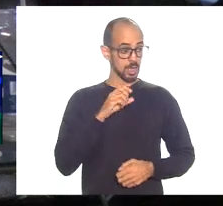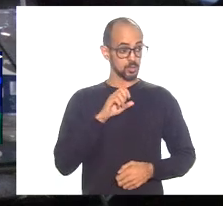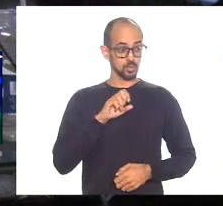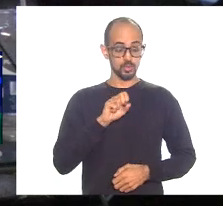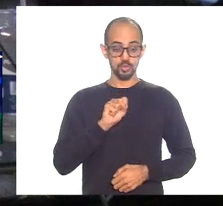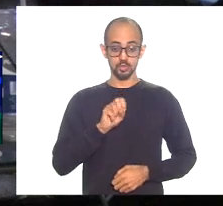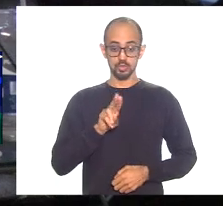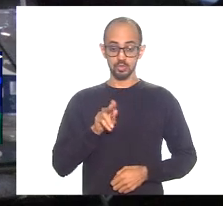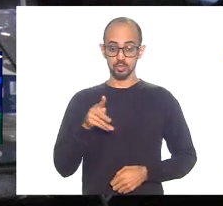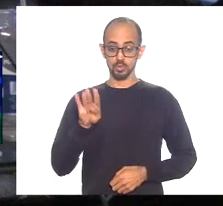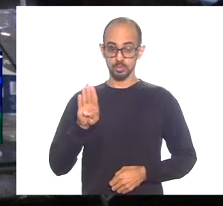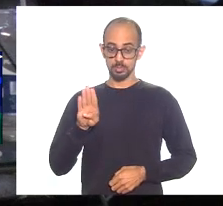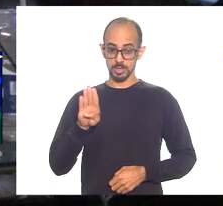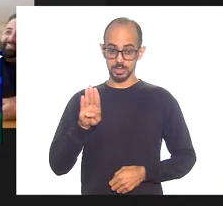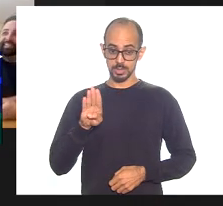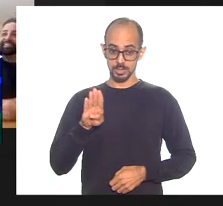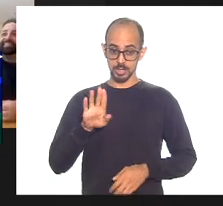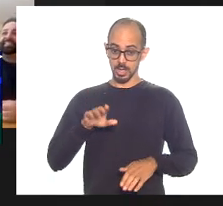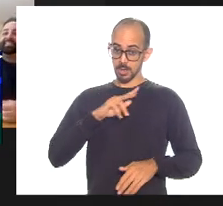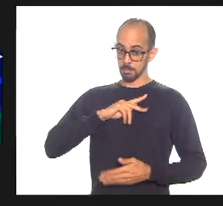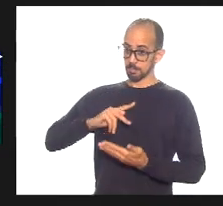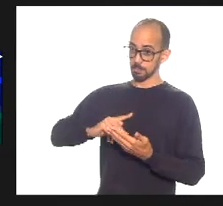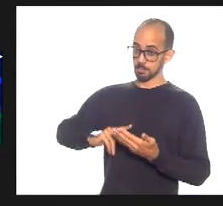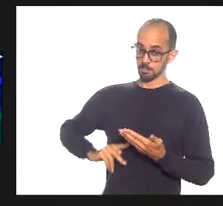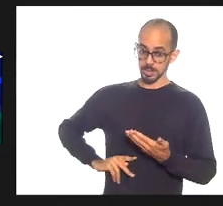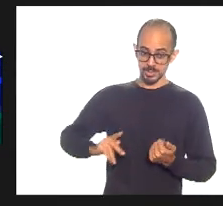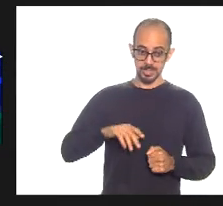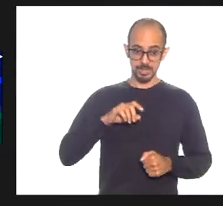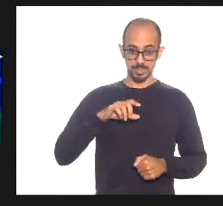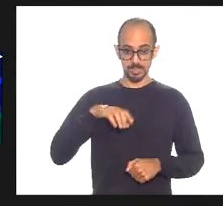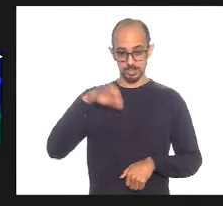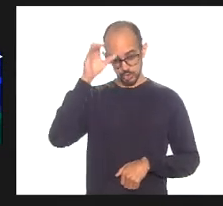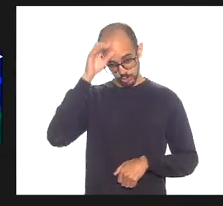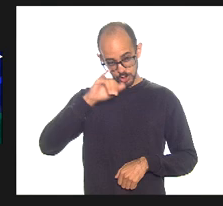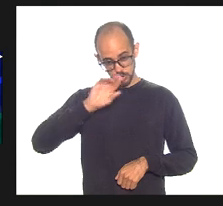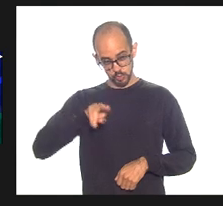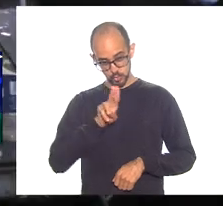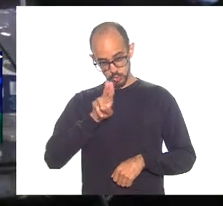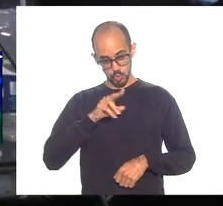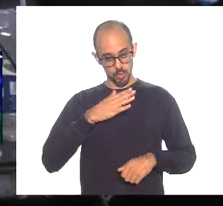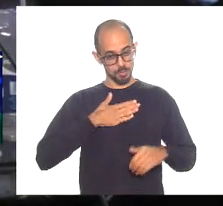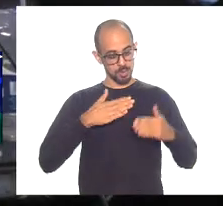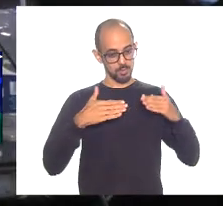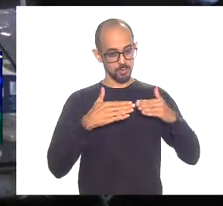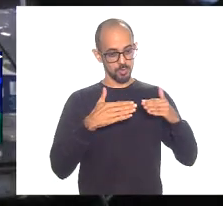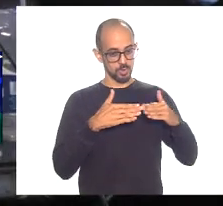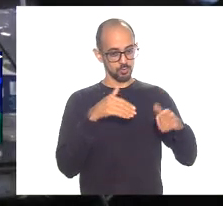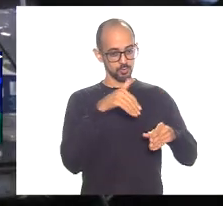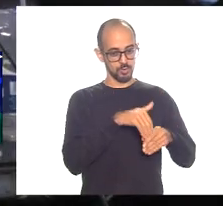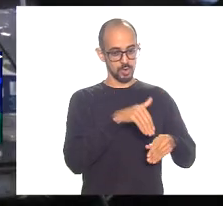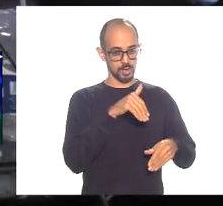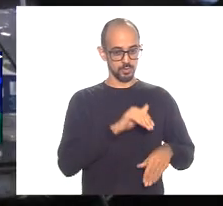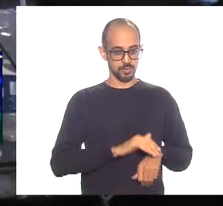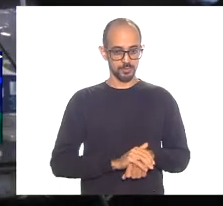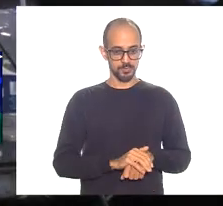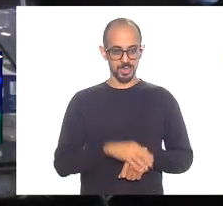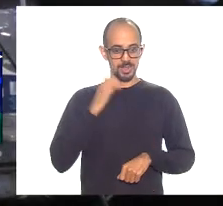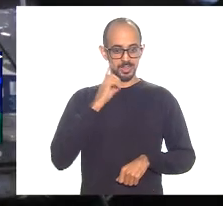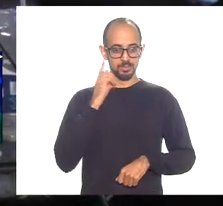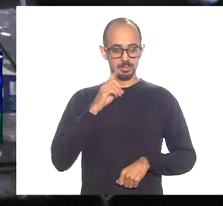Bernardo o presidente da tia Ju meu voto é favorável Deputado a tia